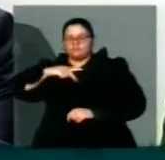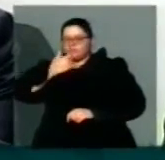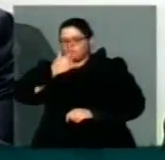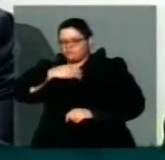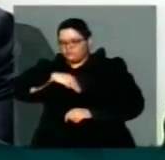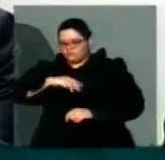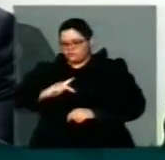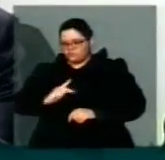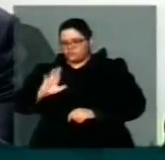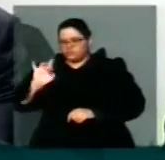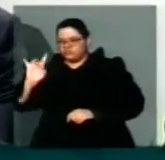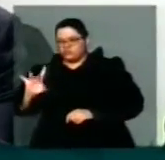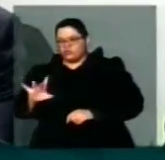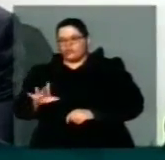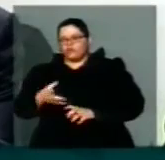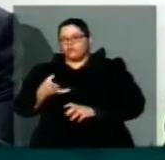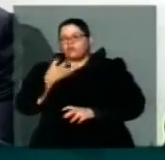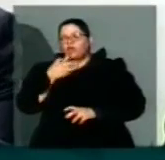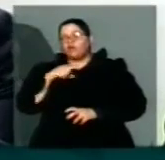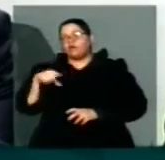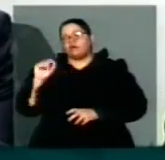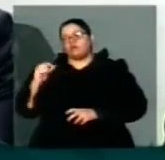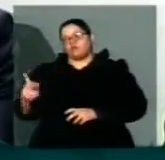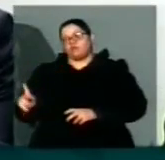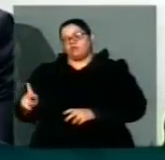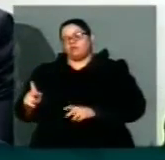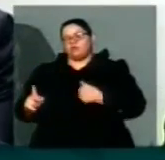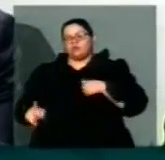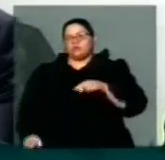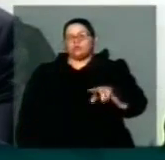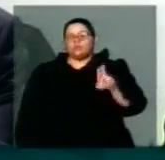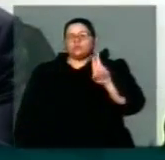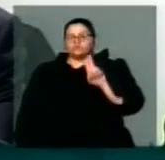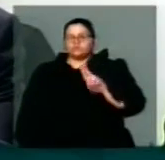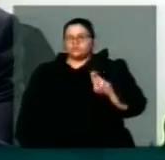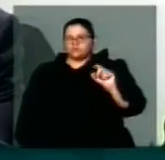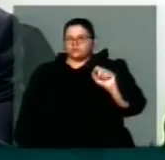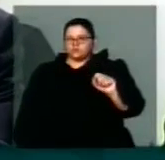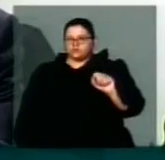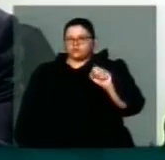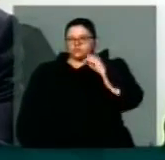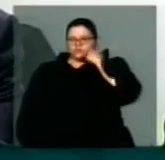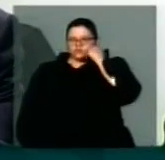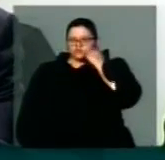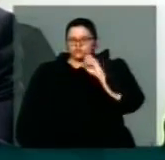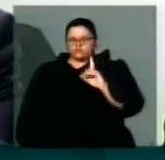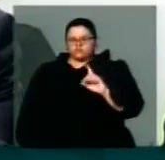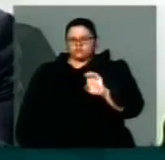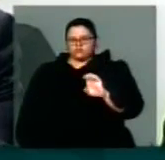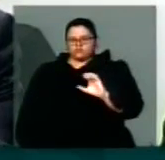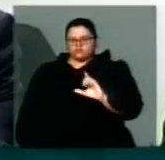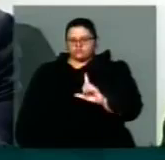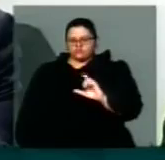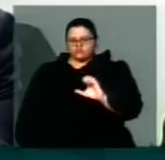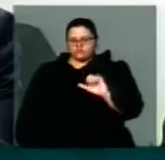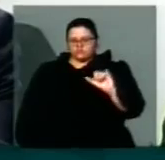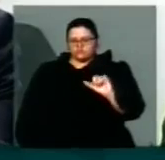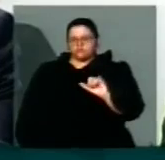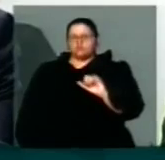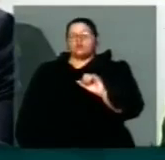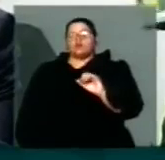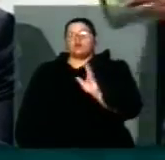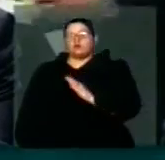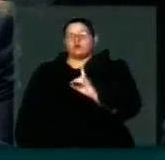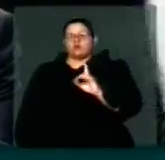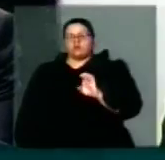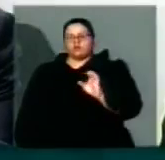nota que eu soltei no domingo, usando como exemplo o pedido de arquivamento do senador Delcídio Amaral. E o